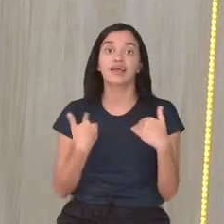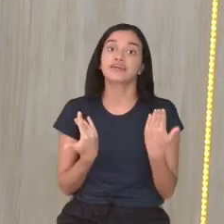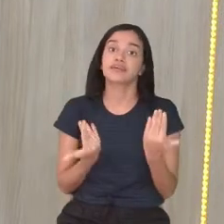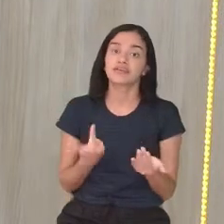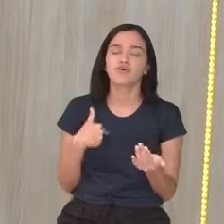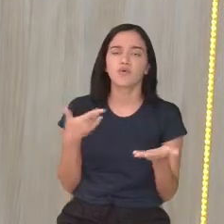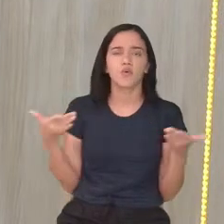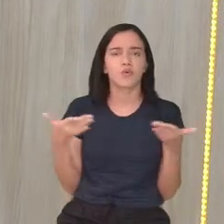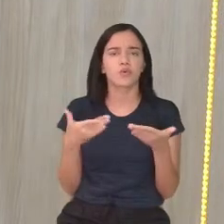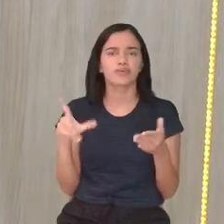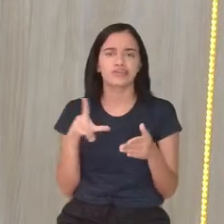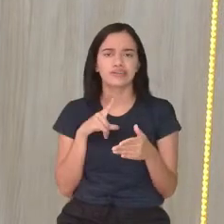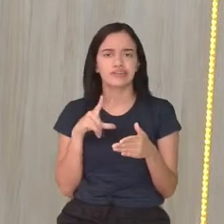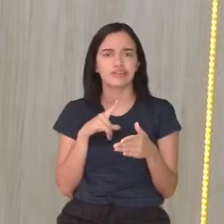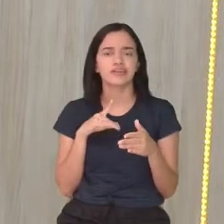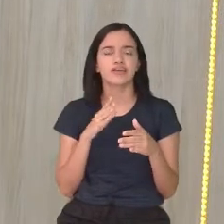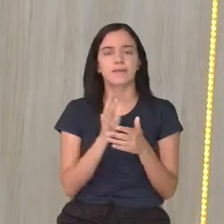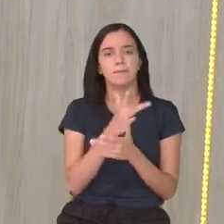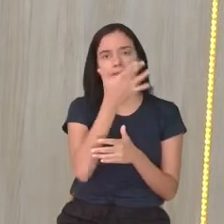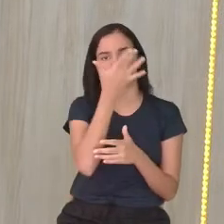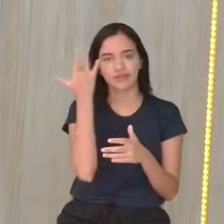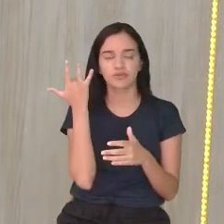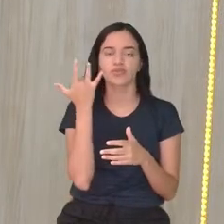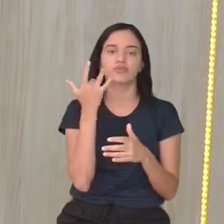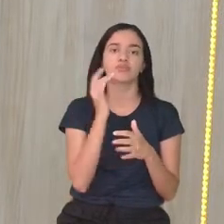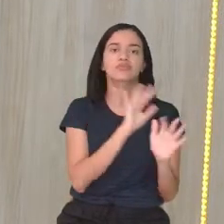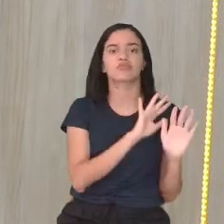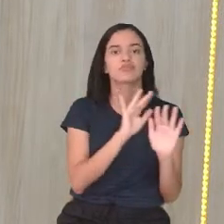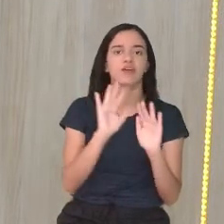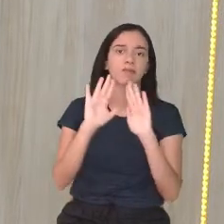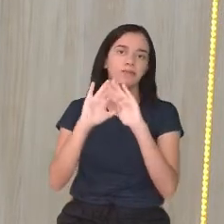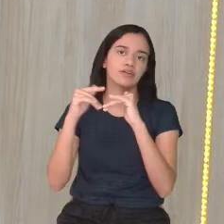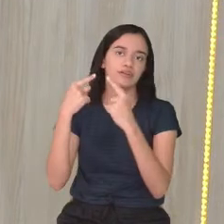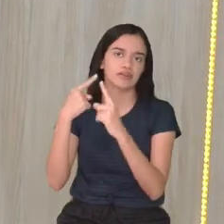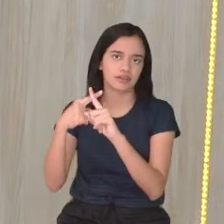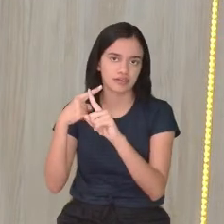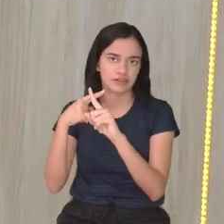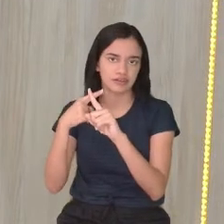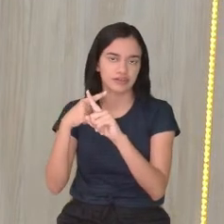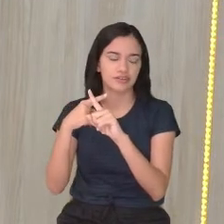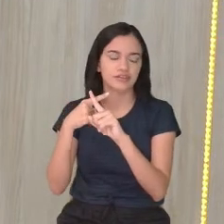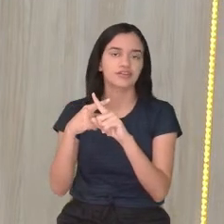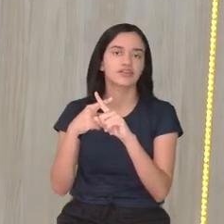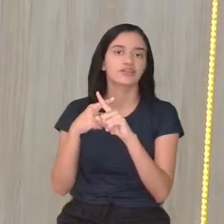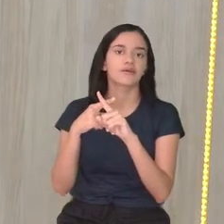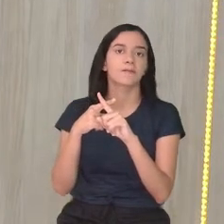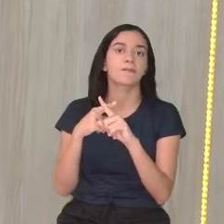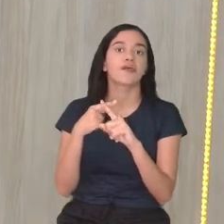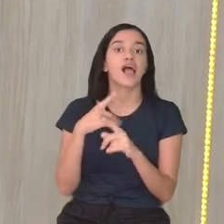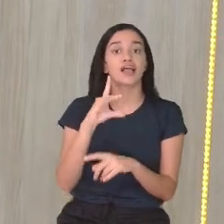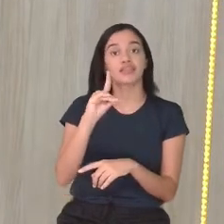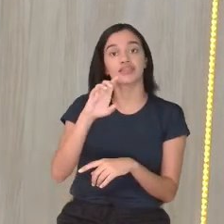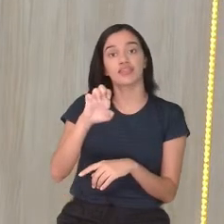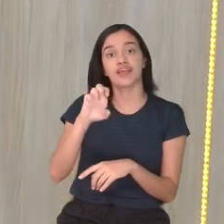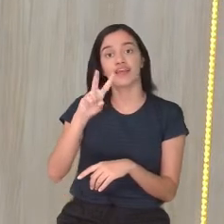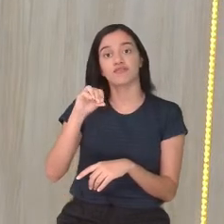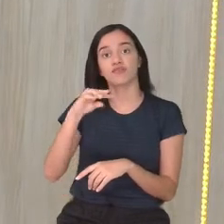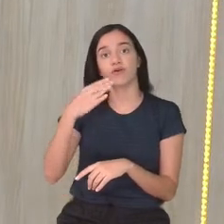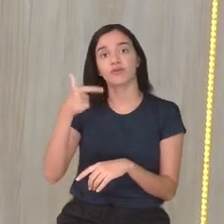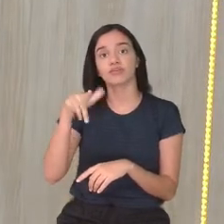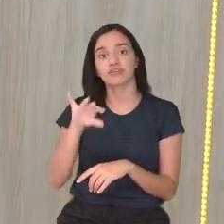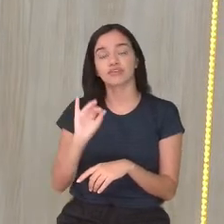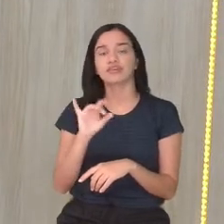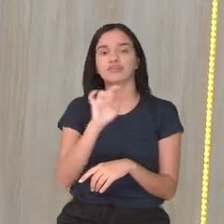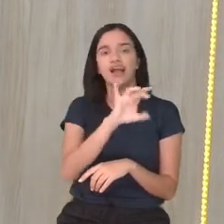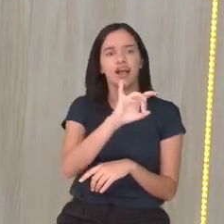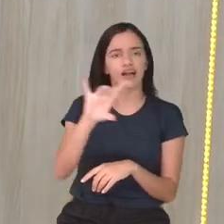Então hoje em dia tem gente que vai para o culto ainda fazer essa devoção ao Deus, né? Cada